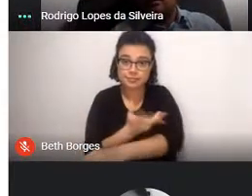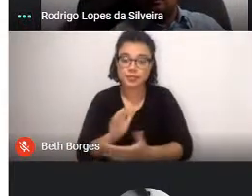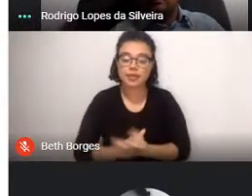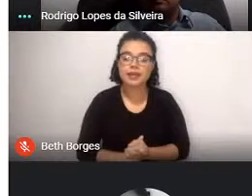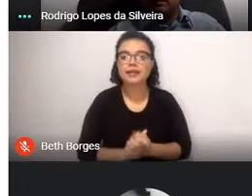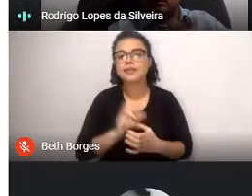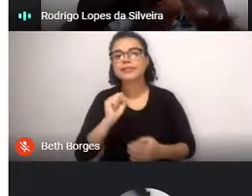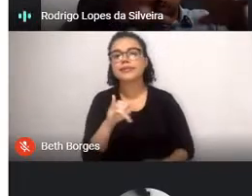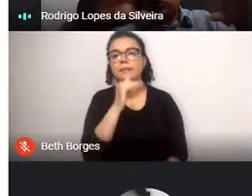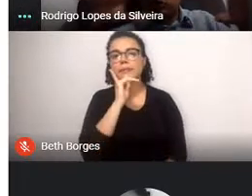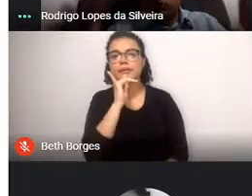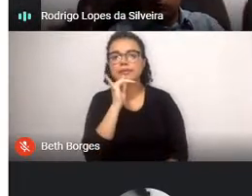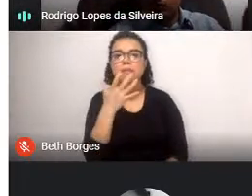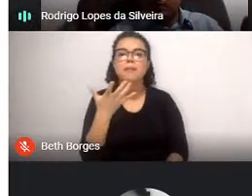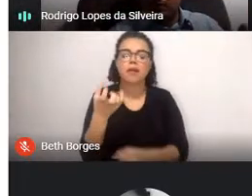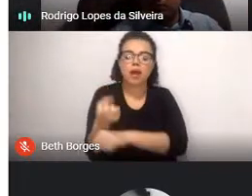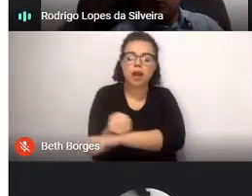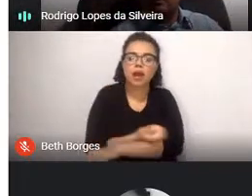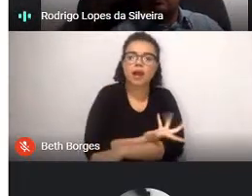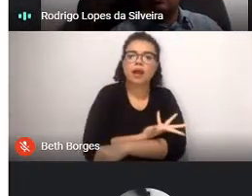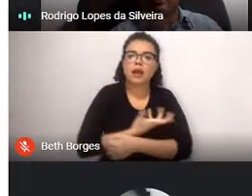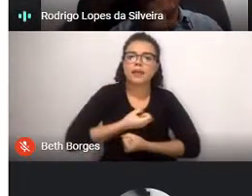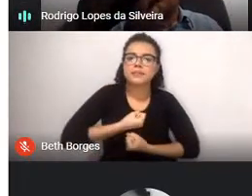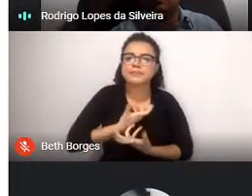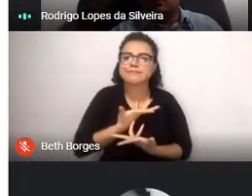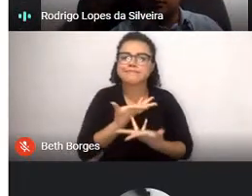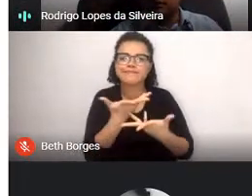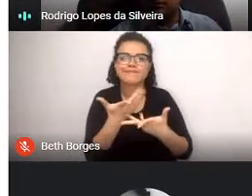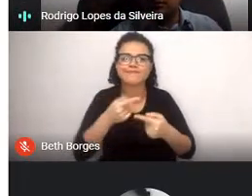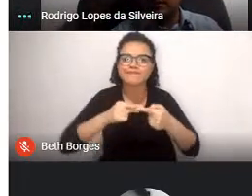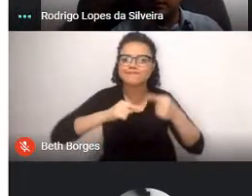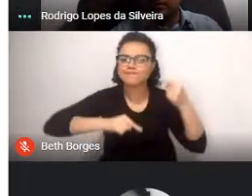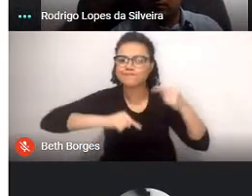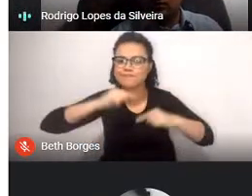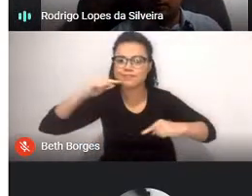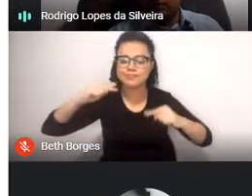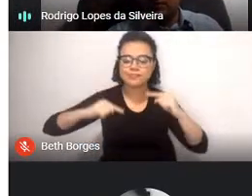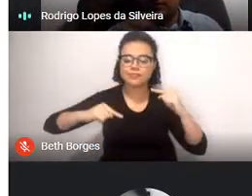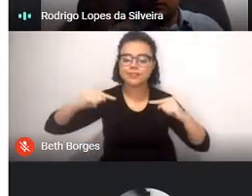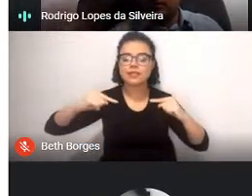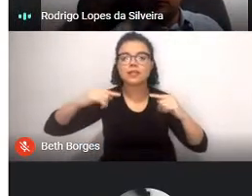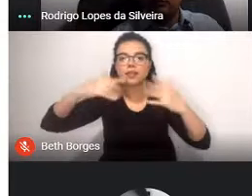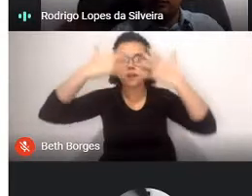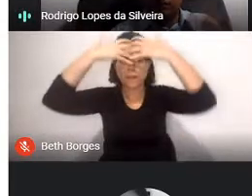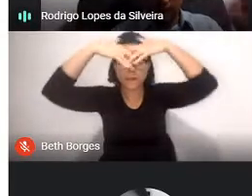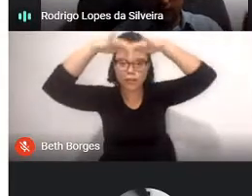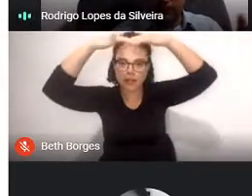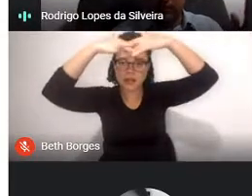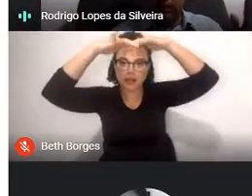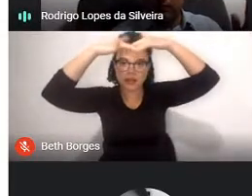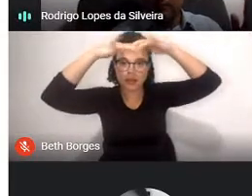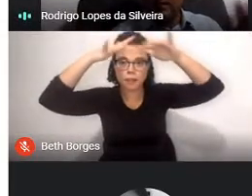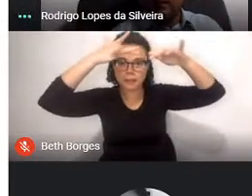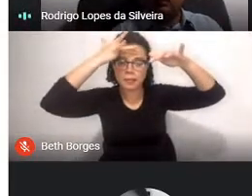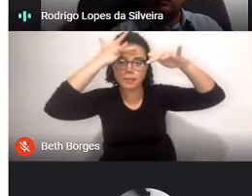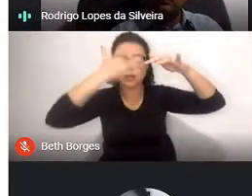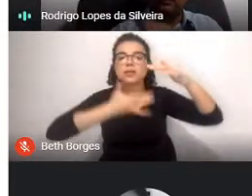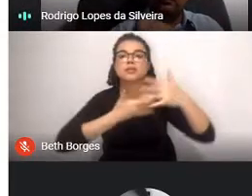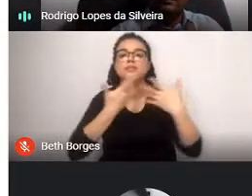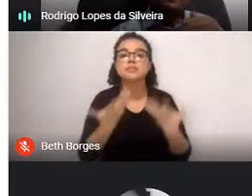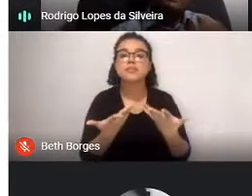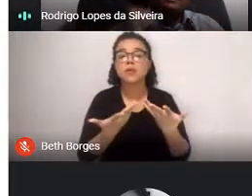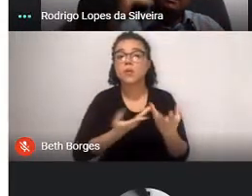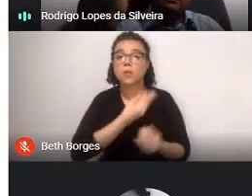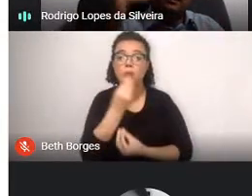disfuncionais dentro de toda uma memória que está ali disponível, onde ela pode ser funcional ou disfuncional, eu tenho